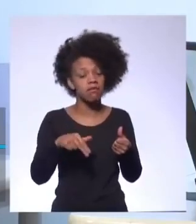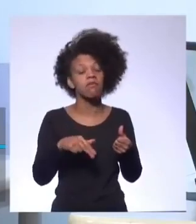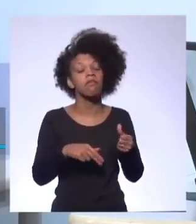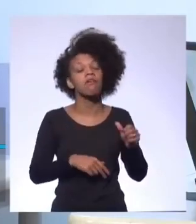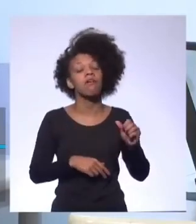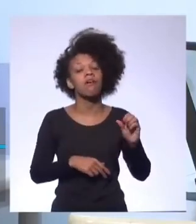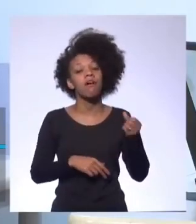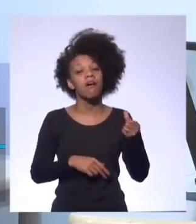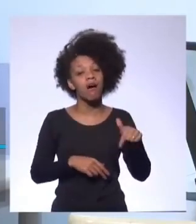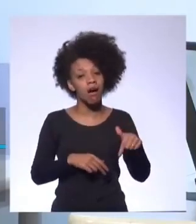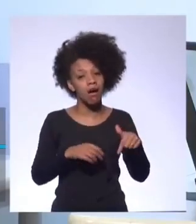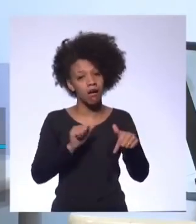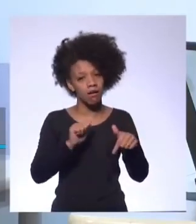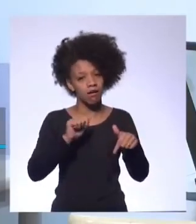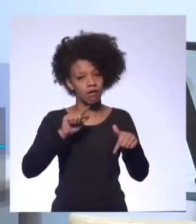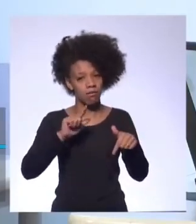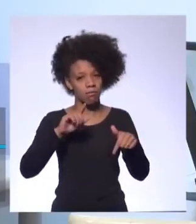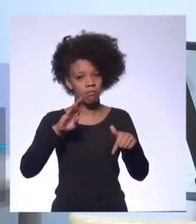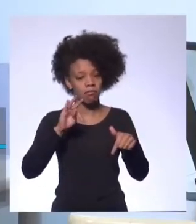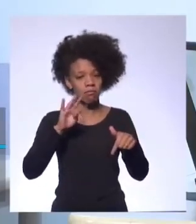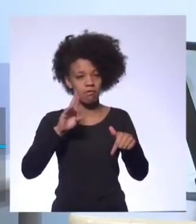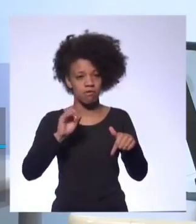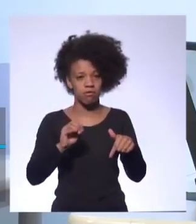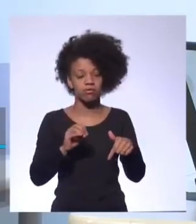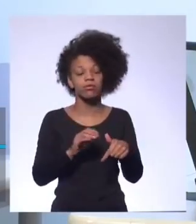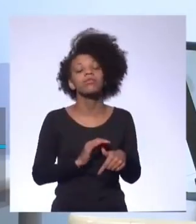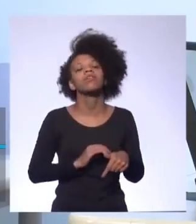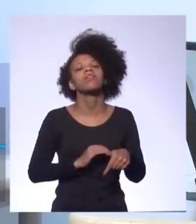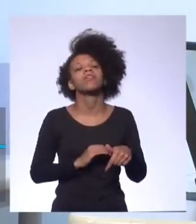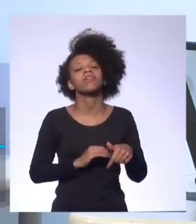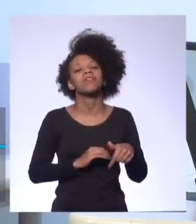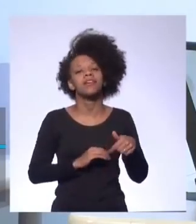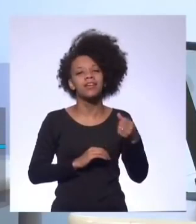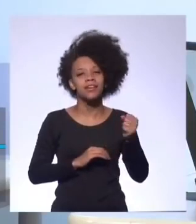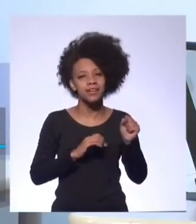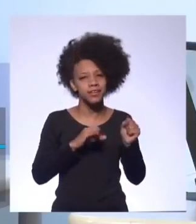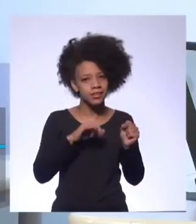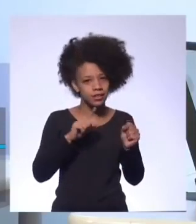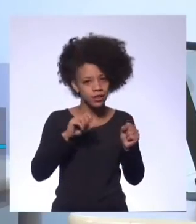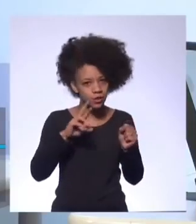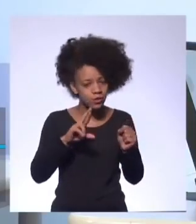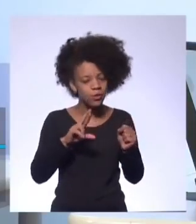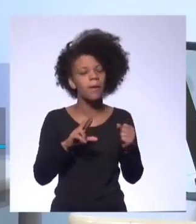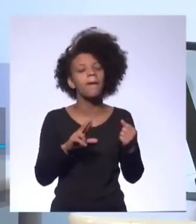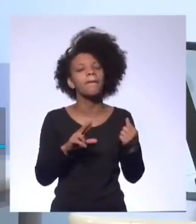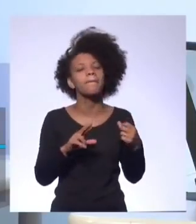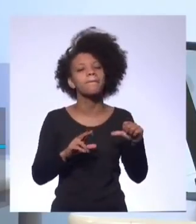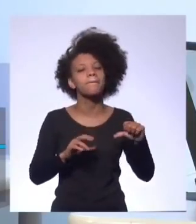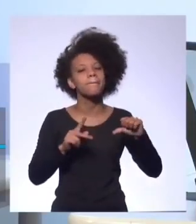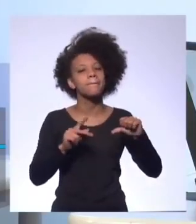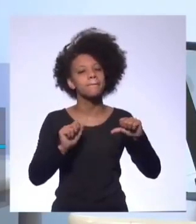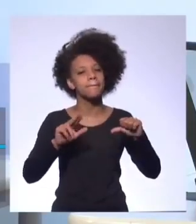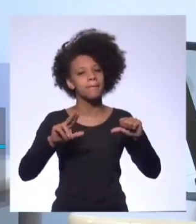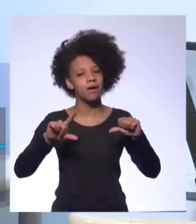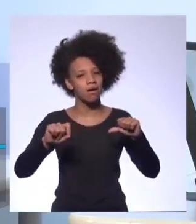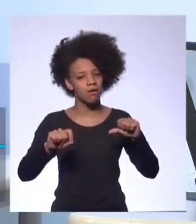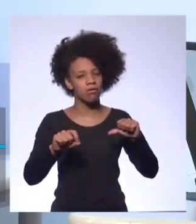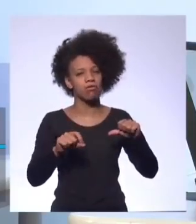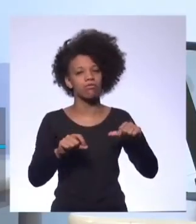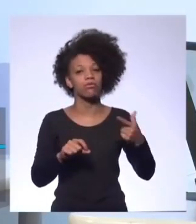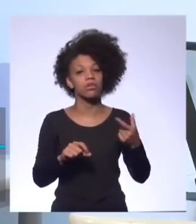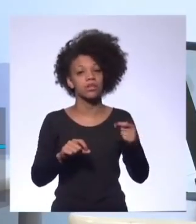Alberto. Gente, Lavínia, estou falando o nome de vocês aí: Igor, Paulo, Nicole. Olha